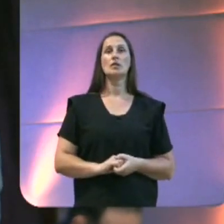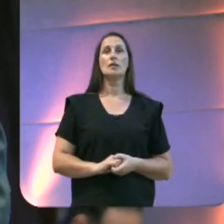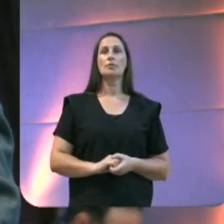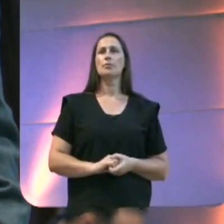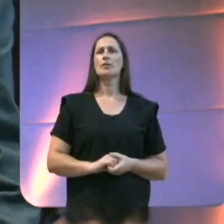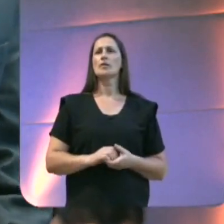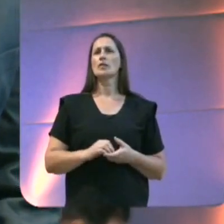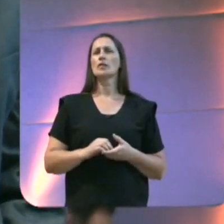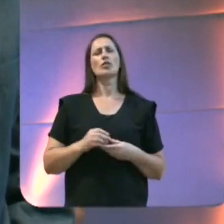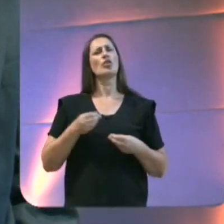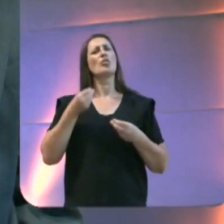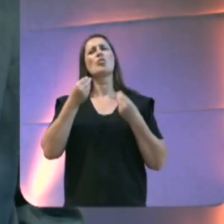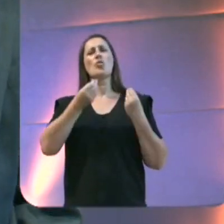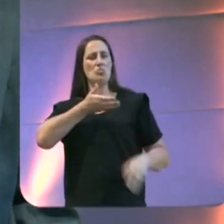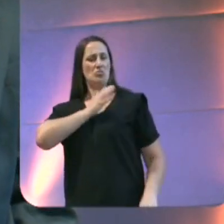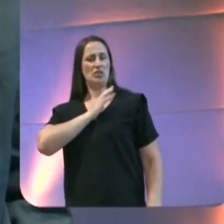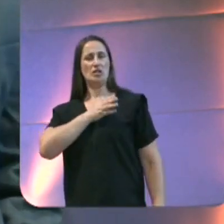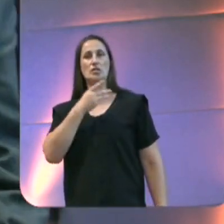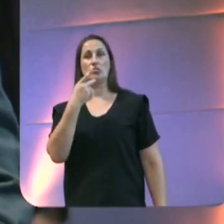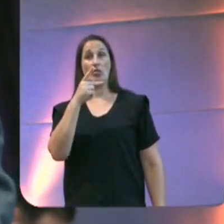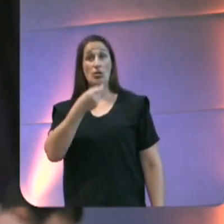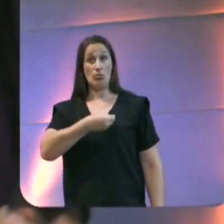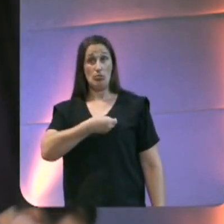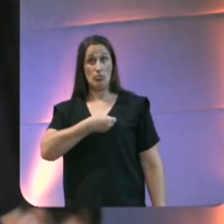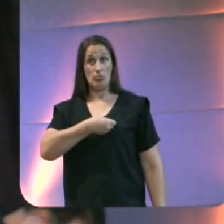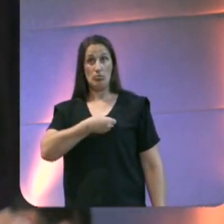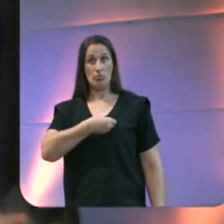Como é que está o tanque do teu coração?